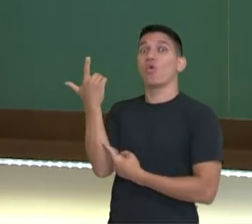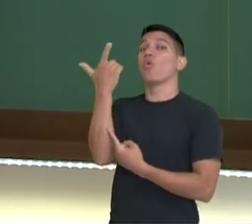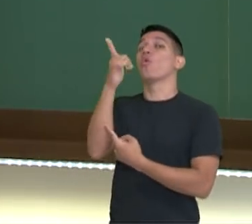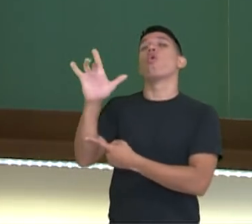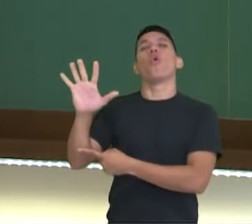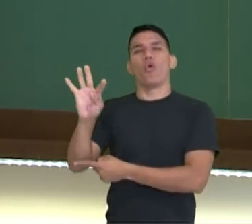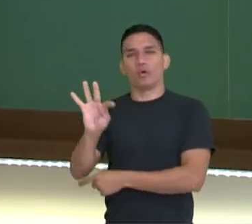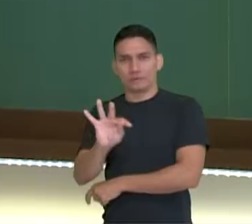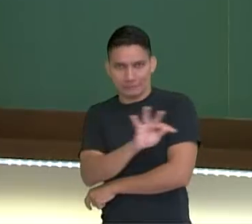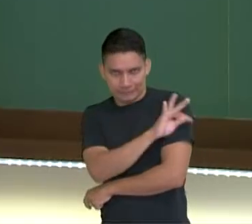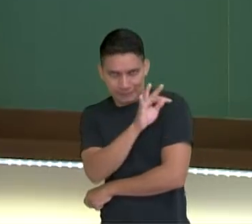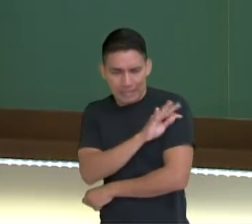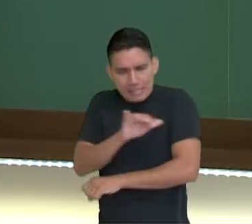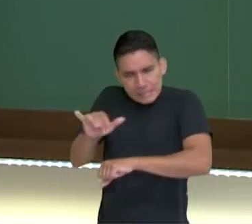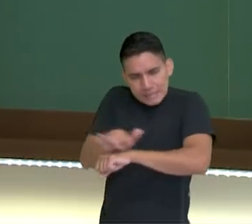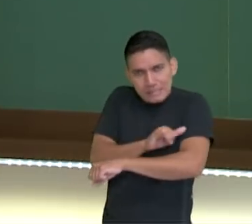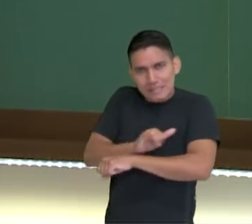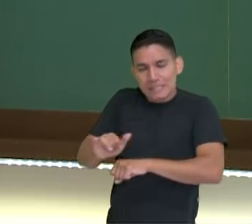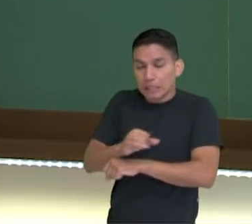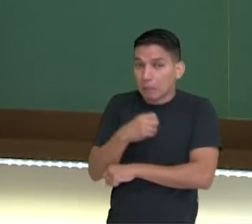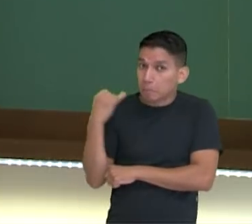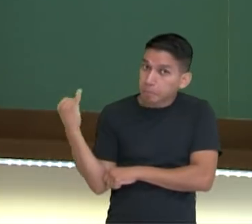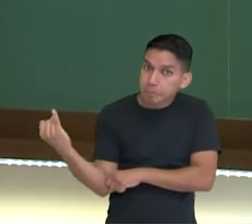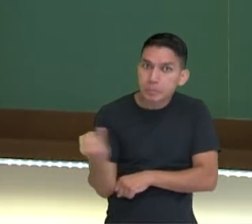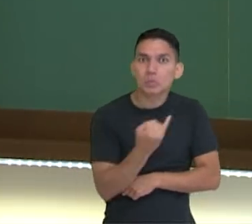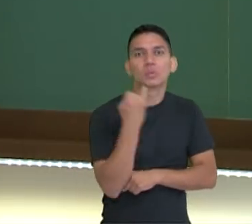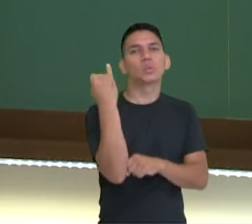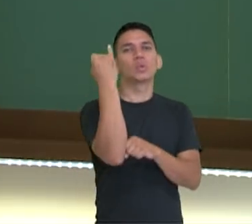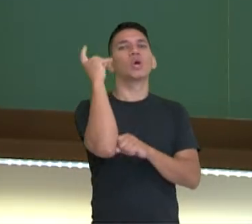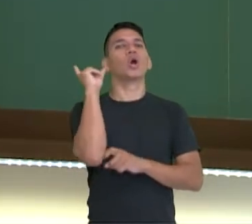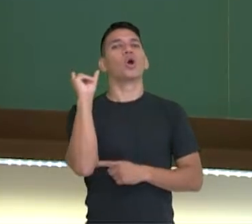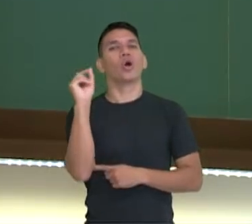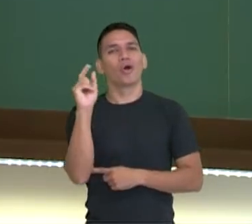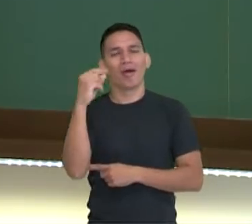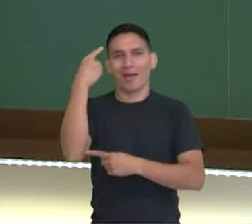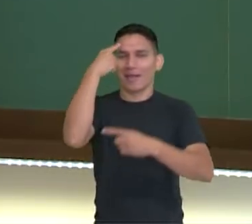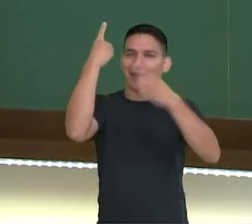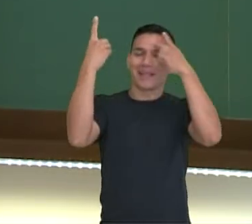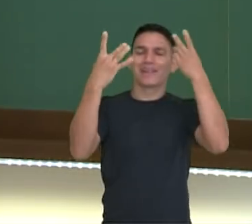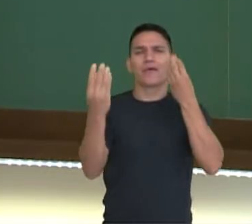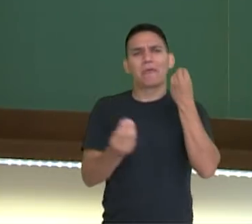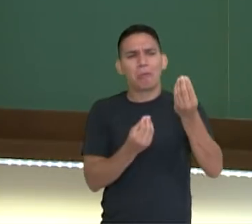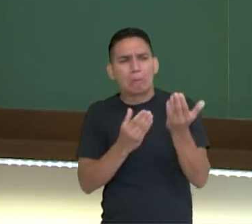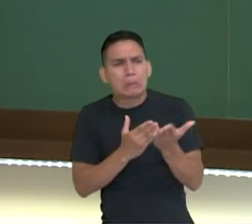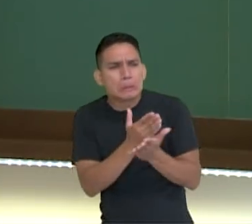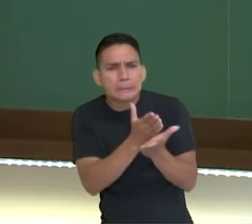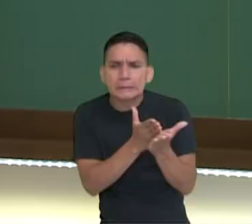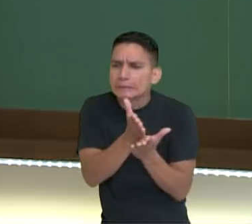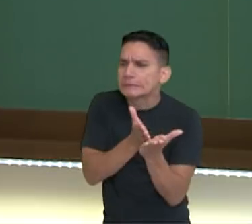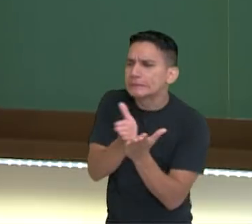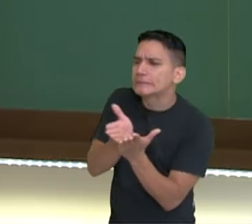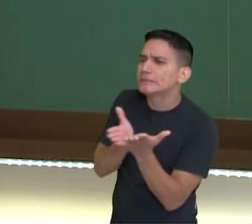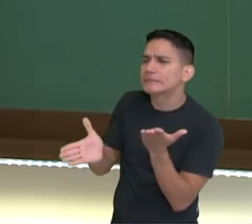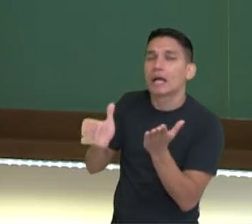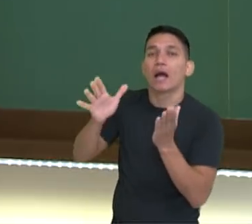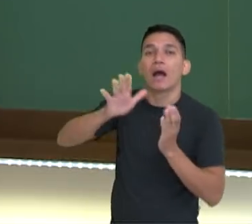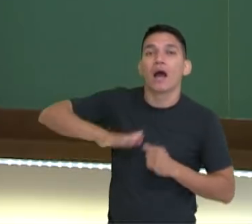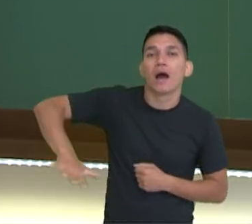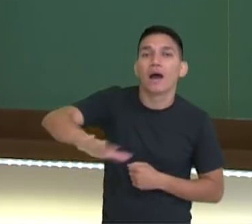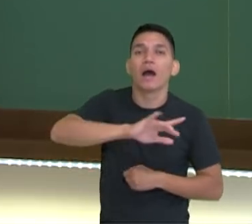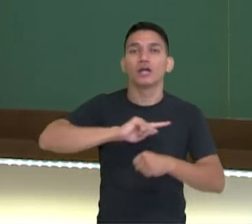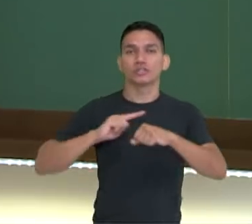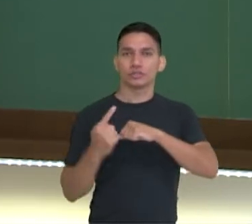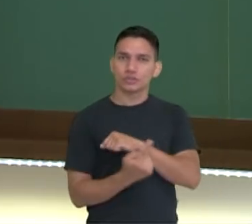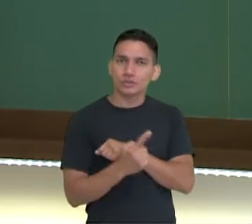Outro instrumento extremamente importante para a ideia da orientação no espaço geográfico, que